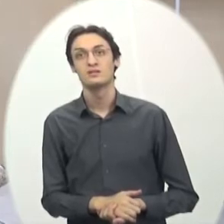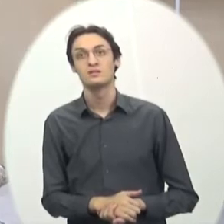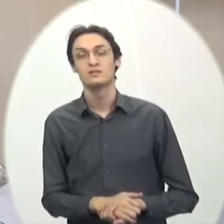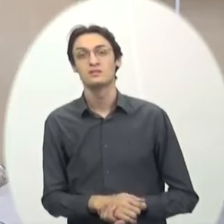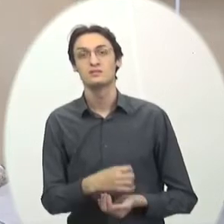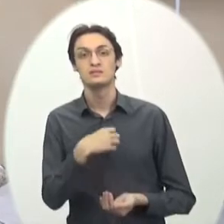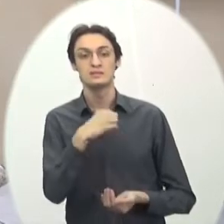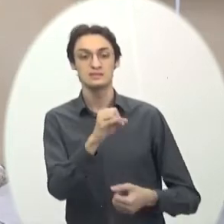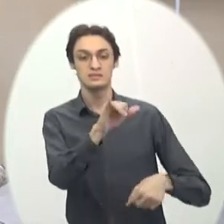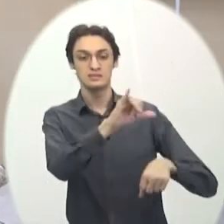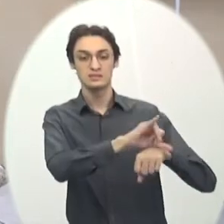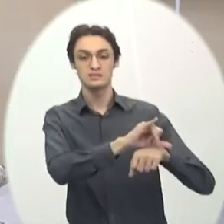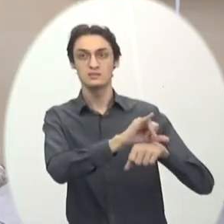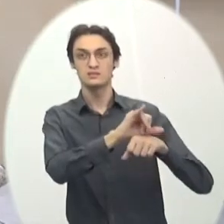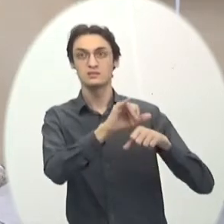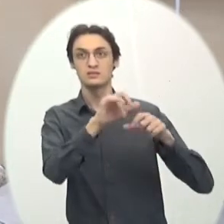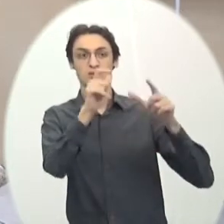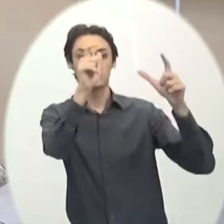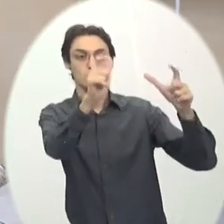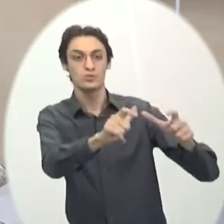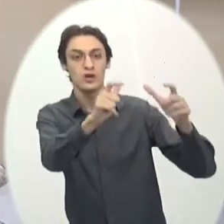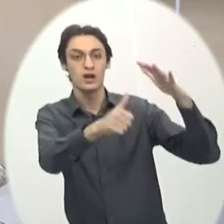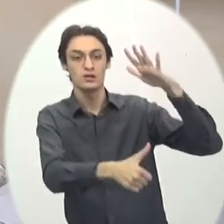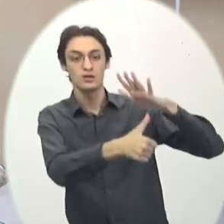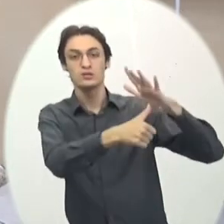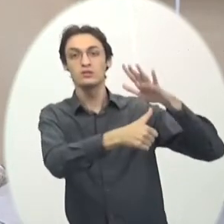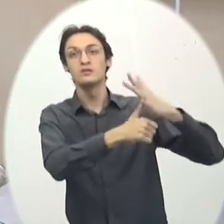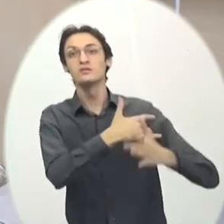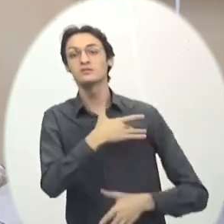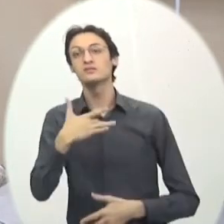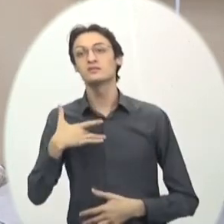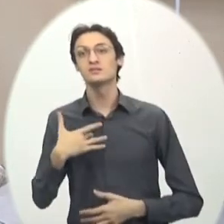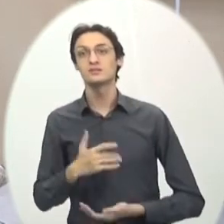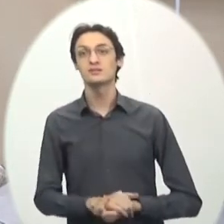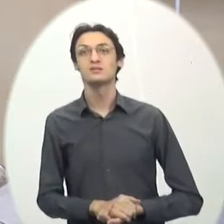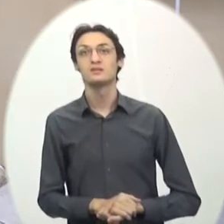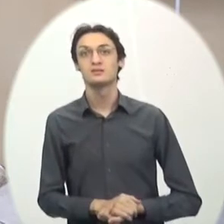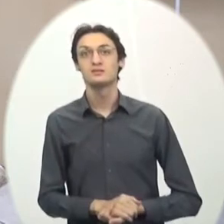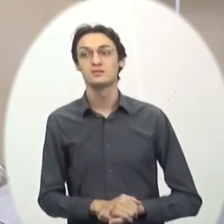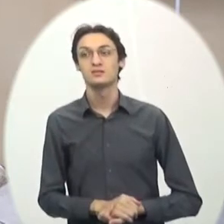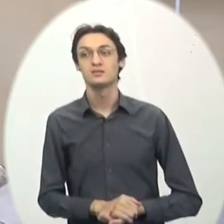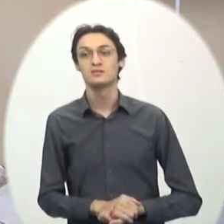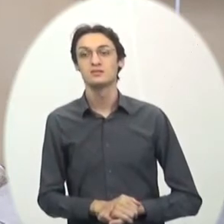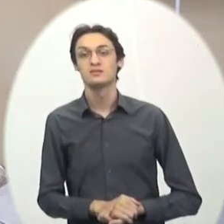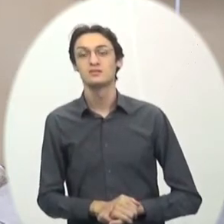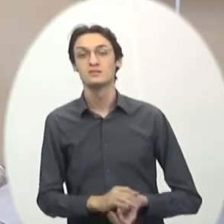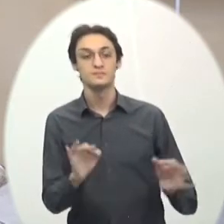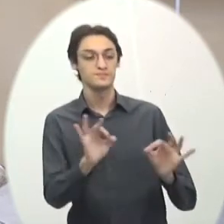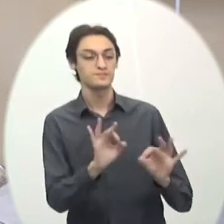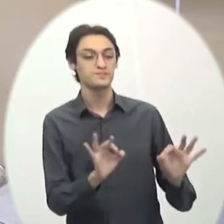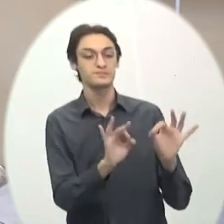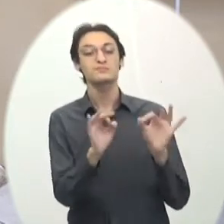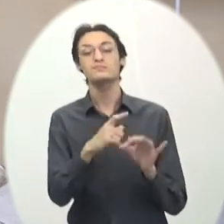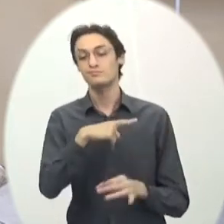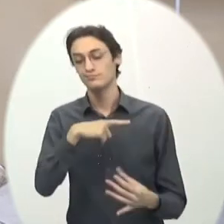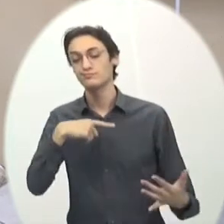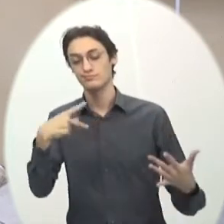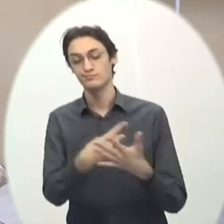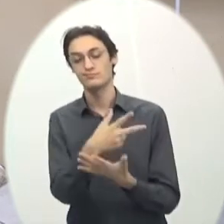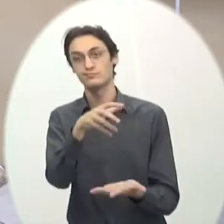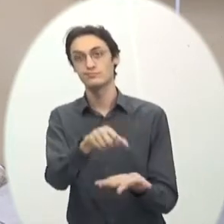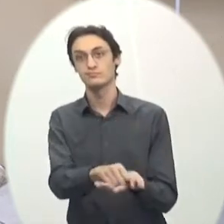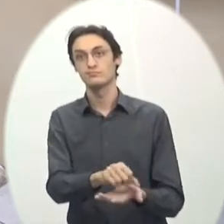central de triagem, à disposição do município, da Secretaria do Município ou do centro de triagem, claro que houve falha no